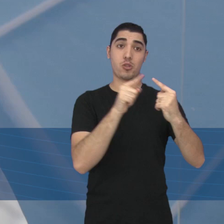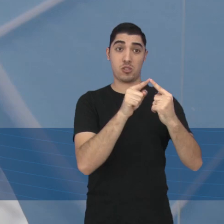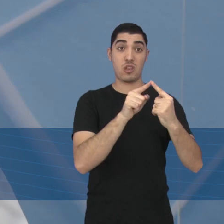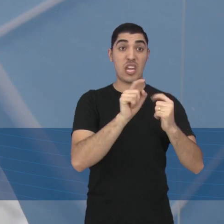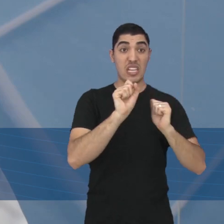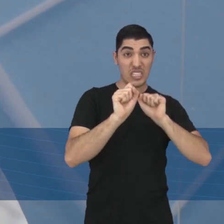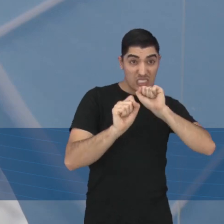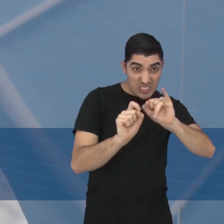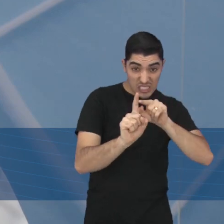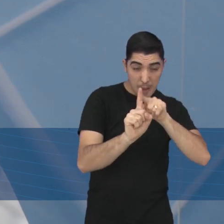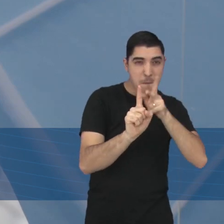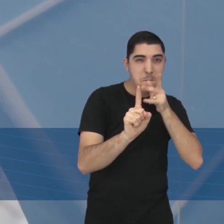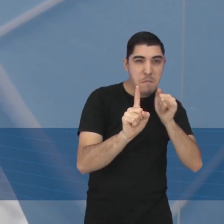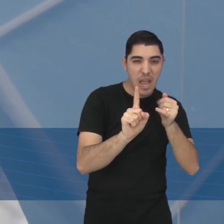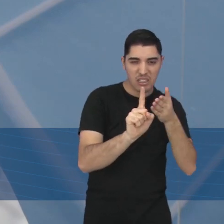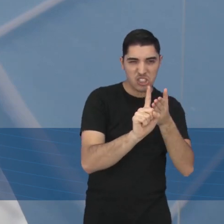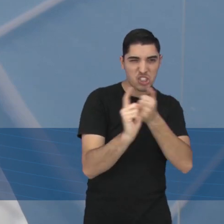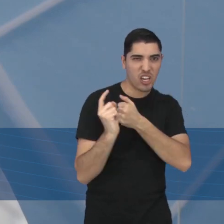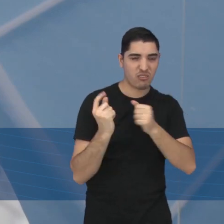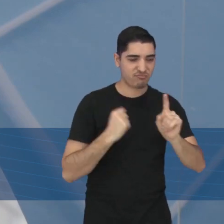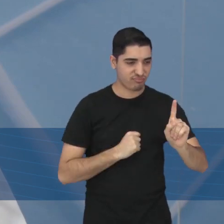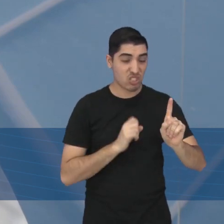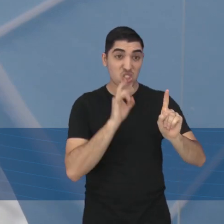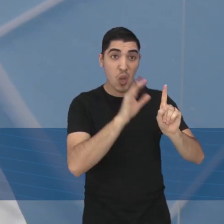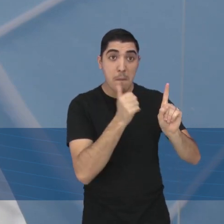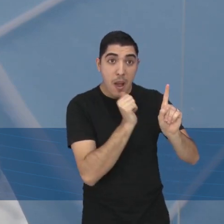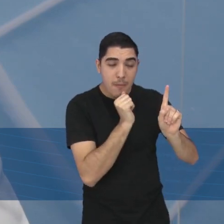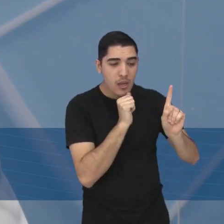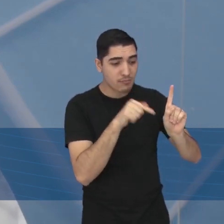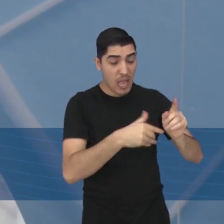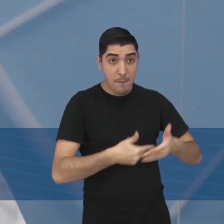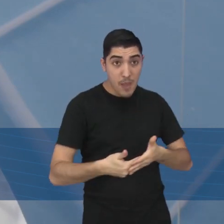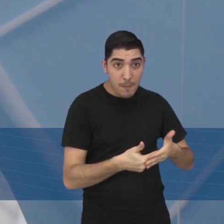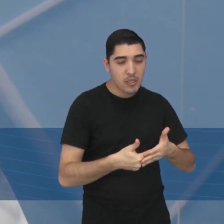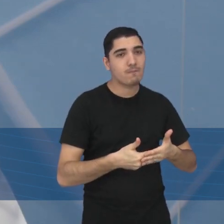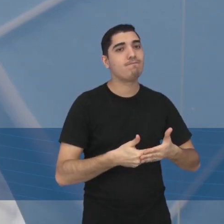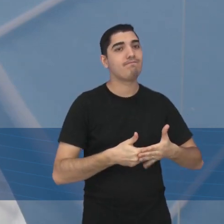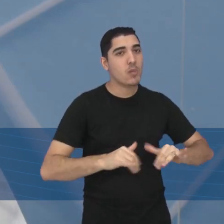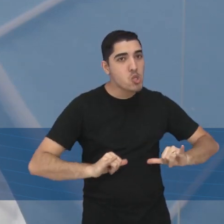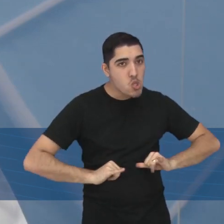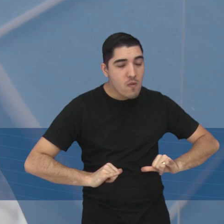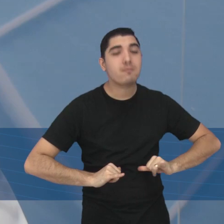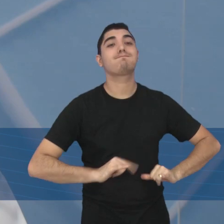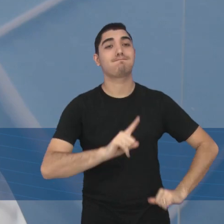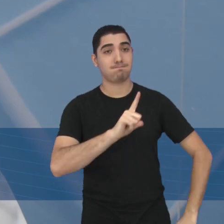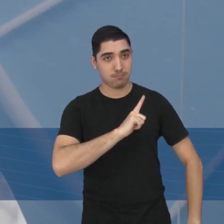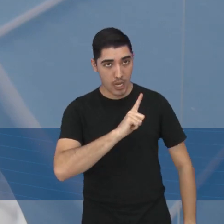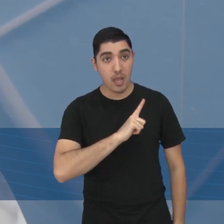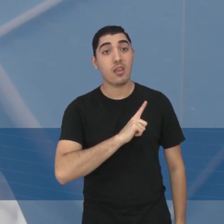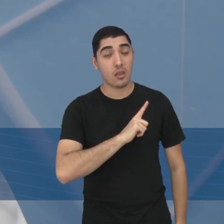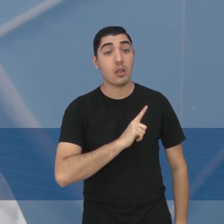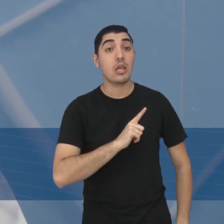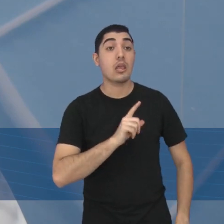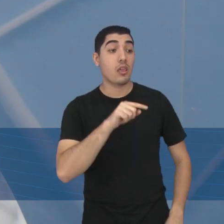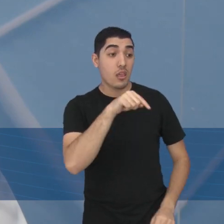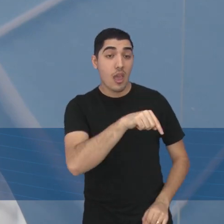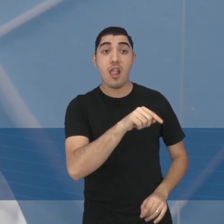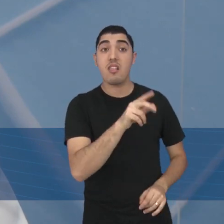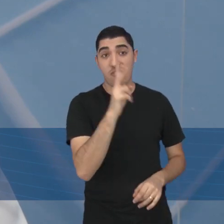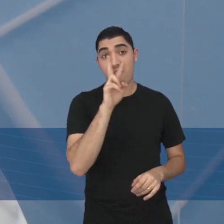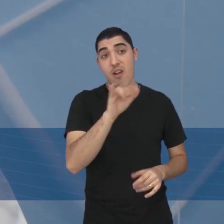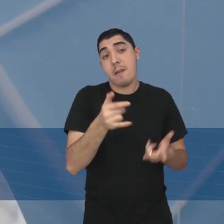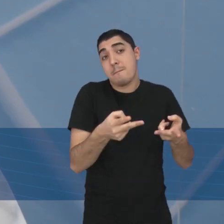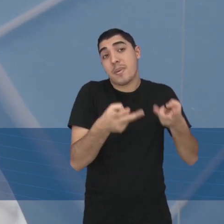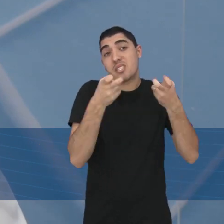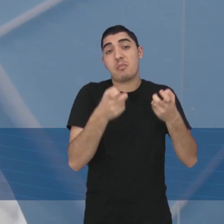é dolorido. E muitas vezes esse pai, quando olha para a estrutura, ele também não teve uma participação paterna.